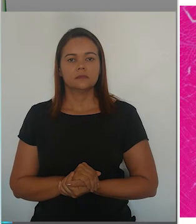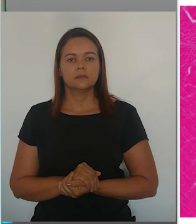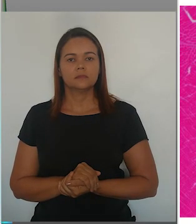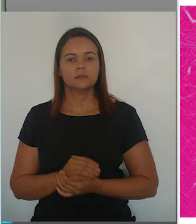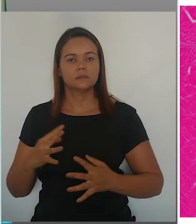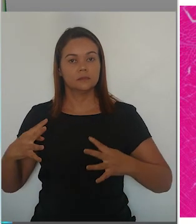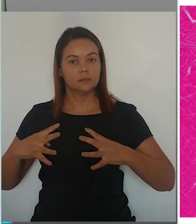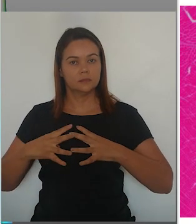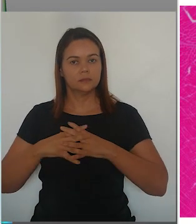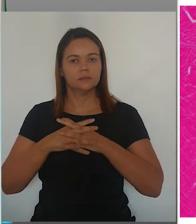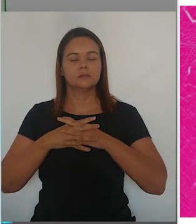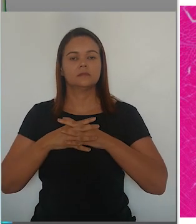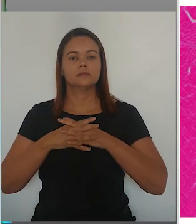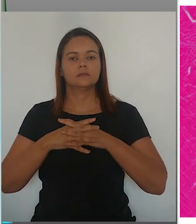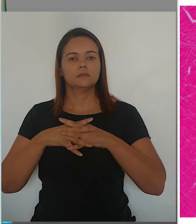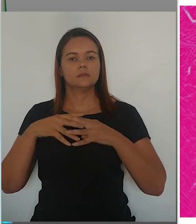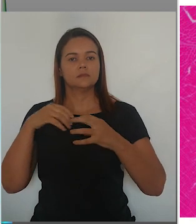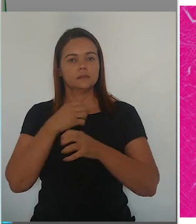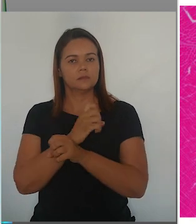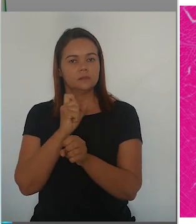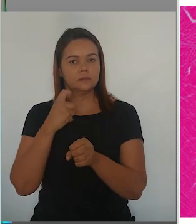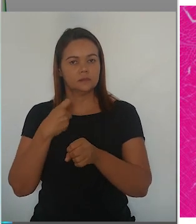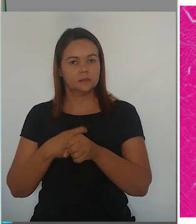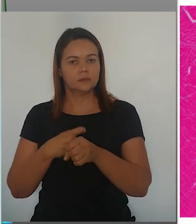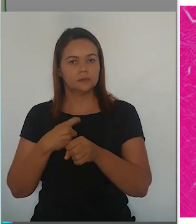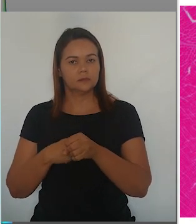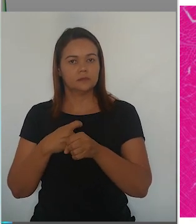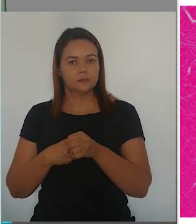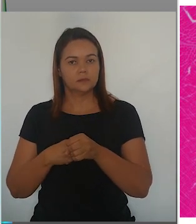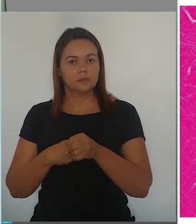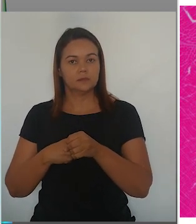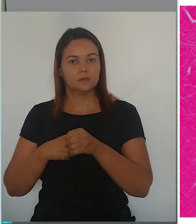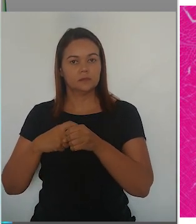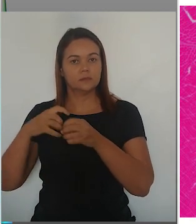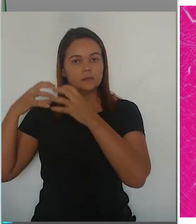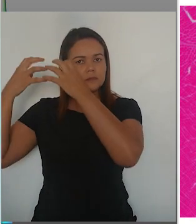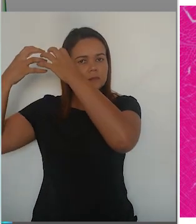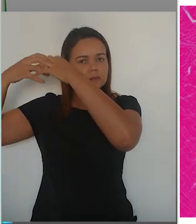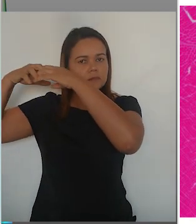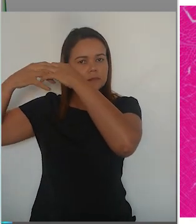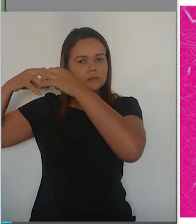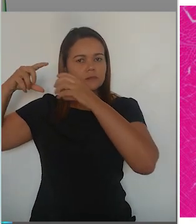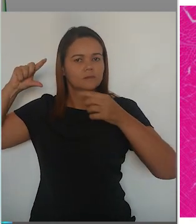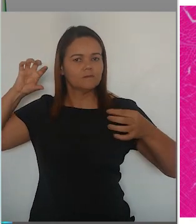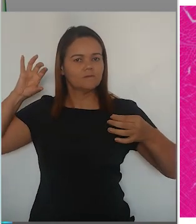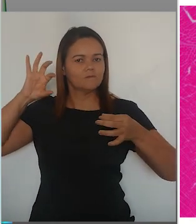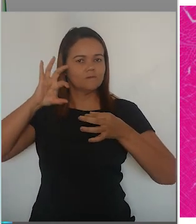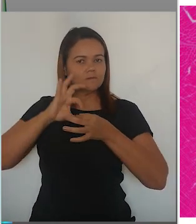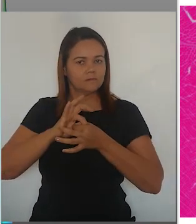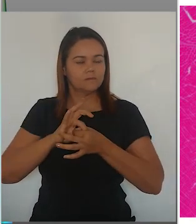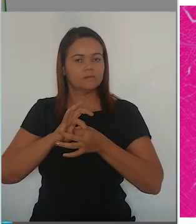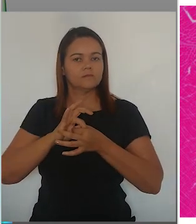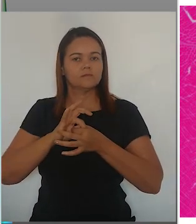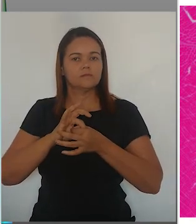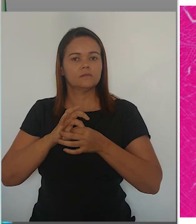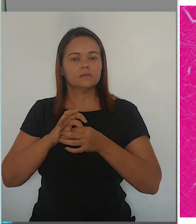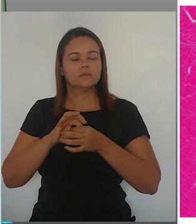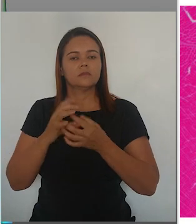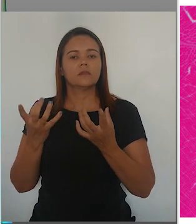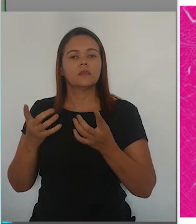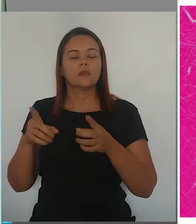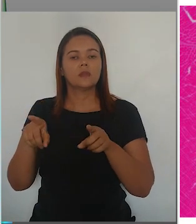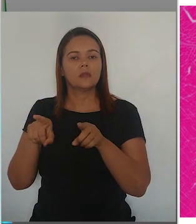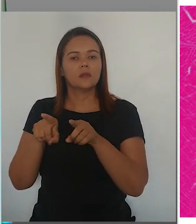O tecido muscular esquelético está diretamente ligado ao sistema nervoso e o seu controle